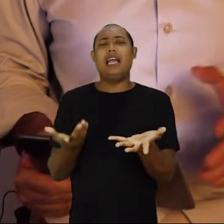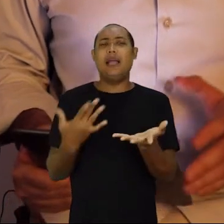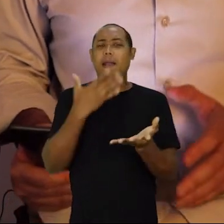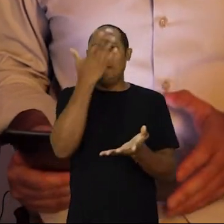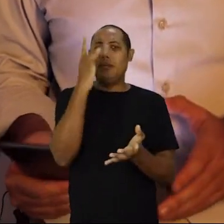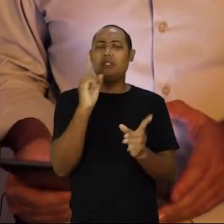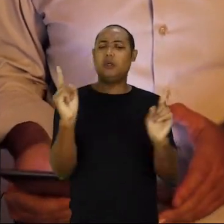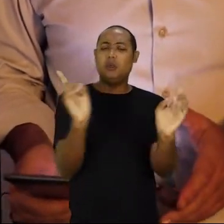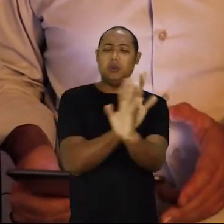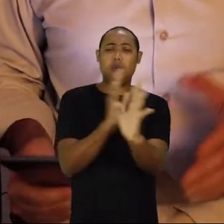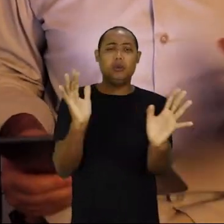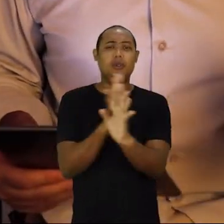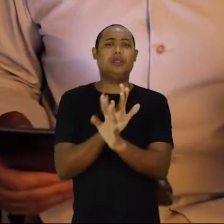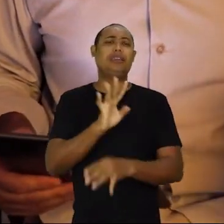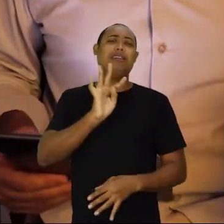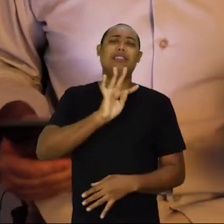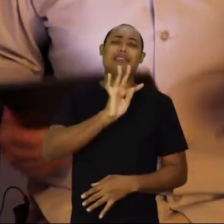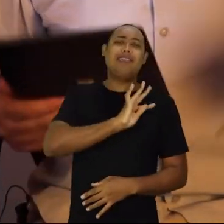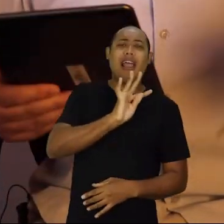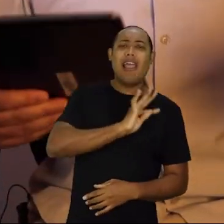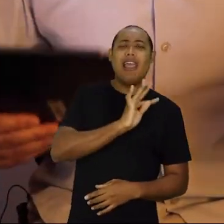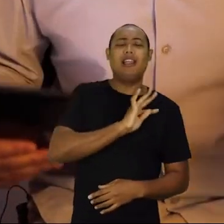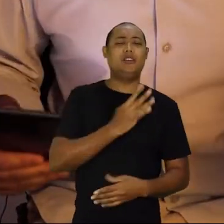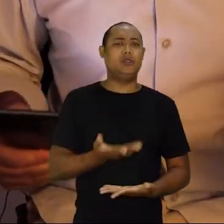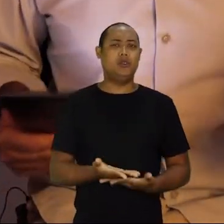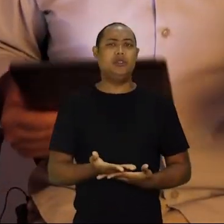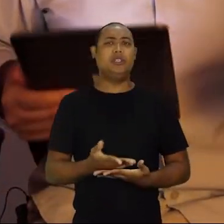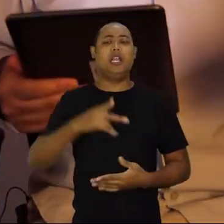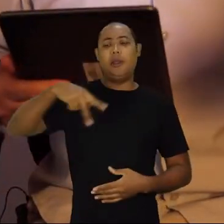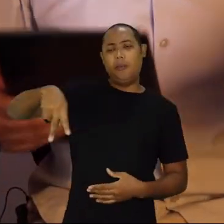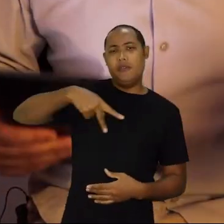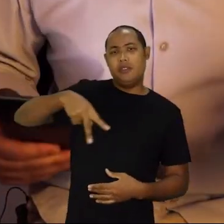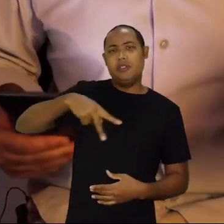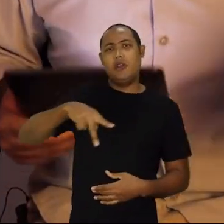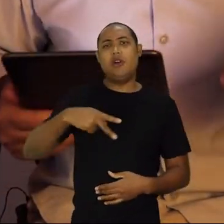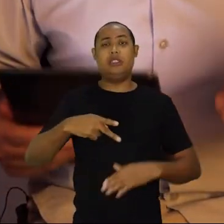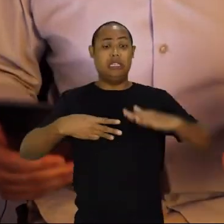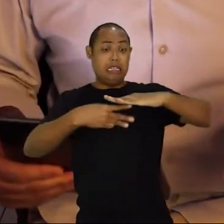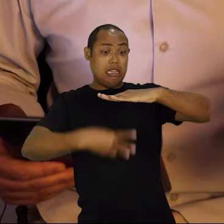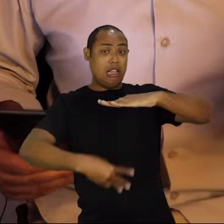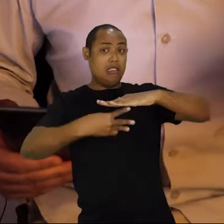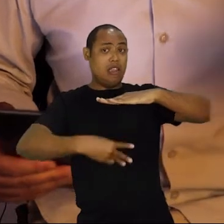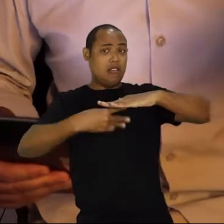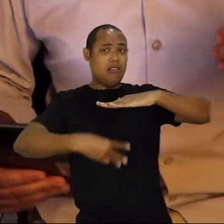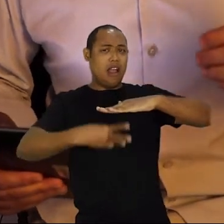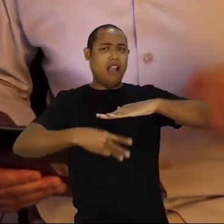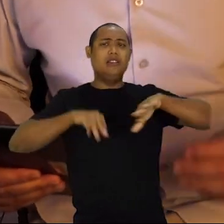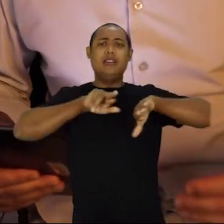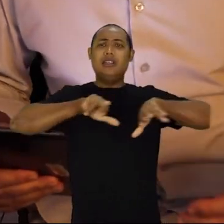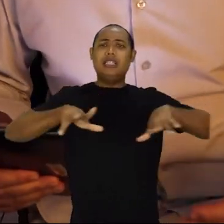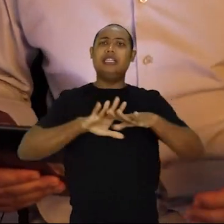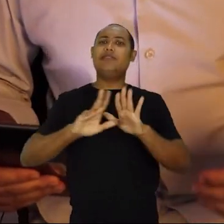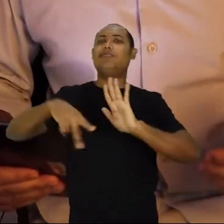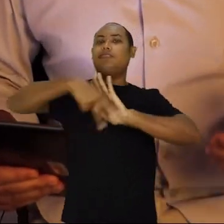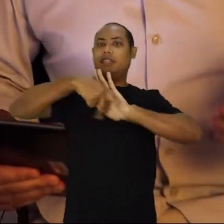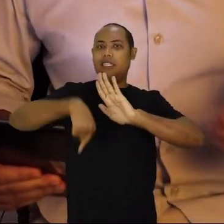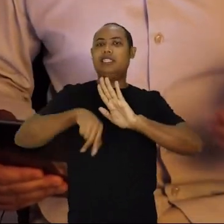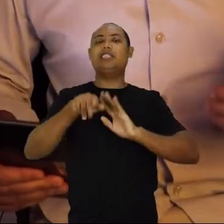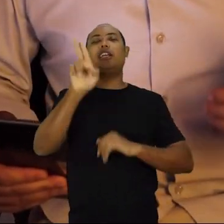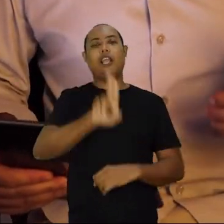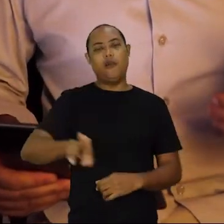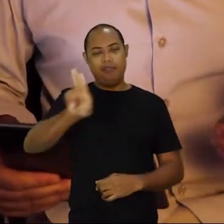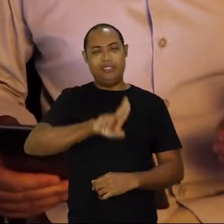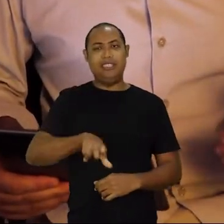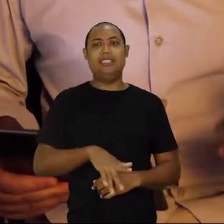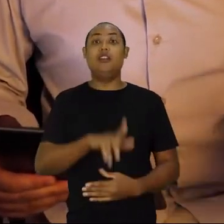distanciamento das pessoas, dos servidores, técnicos, docentes, terceirizados de